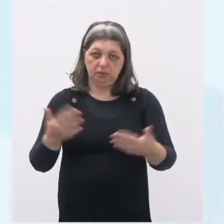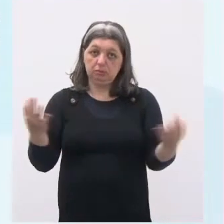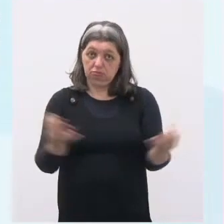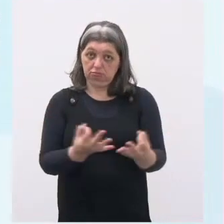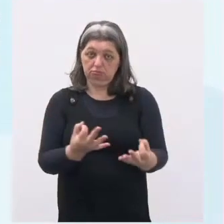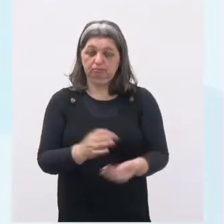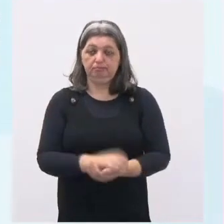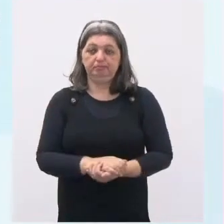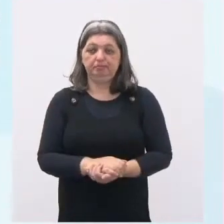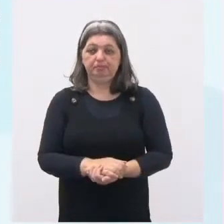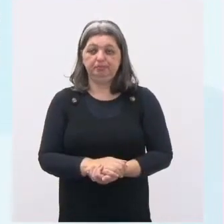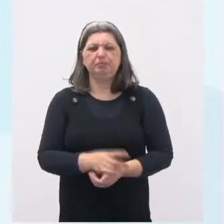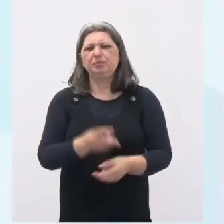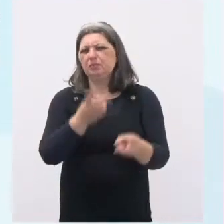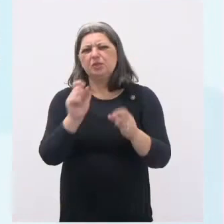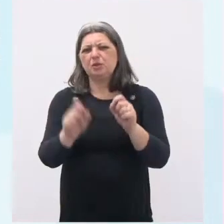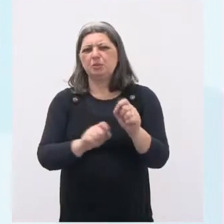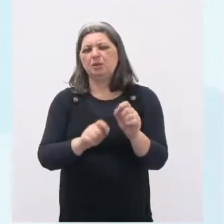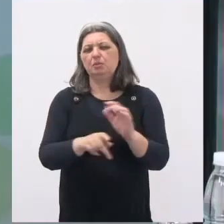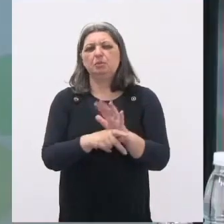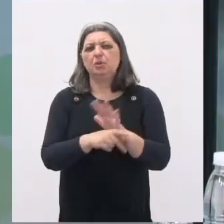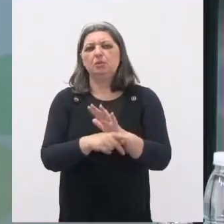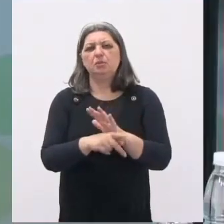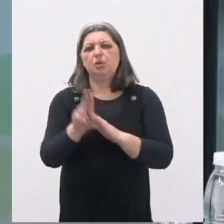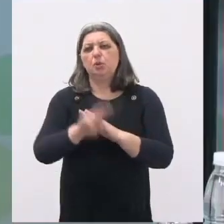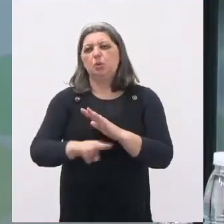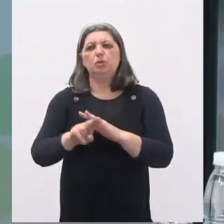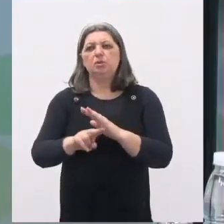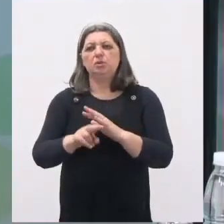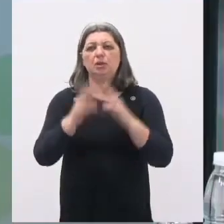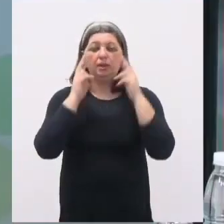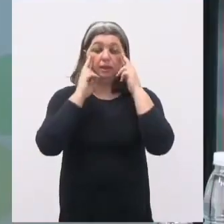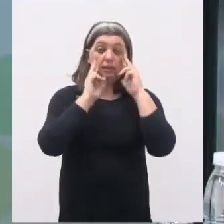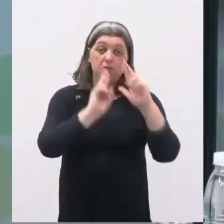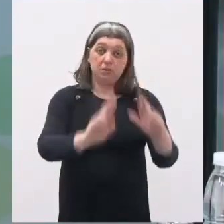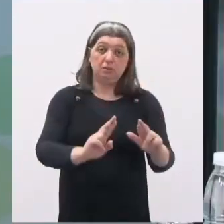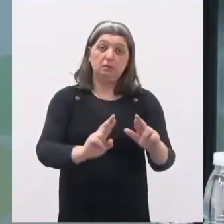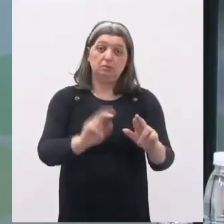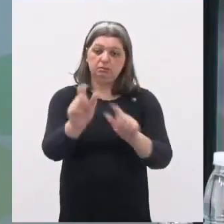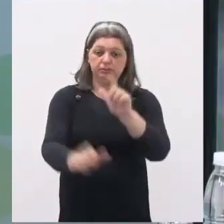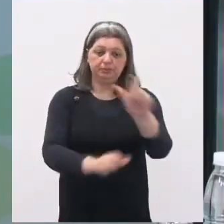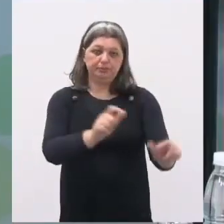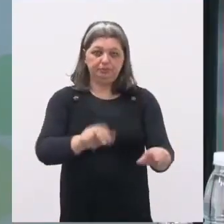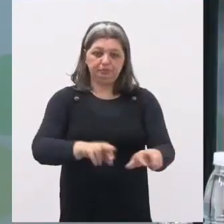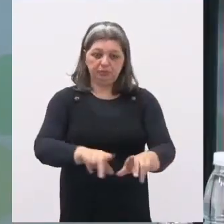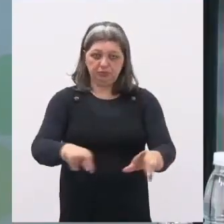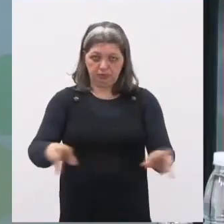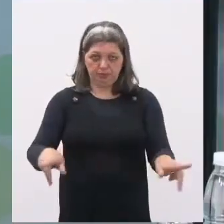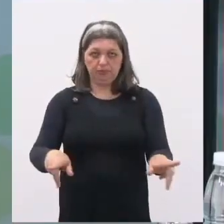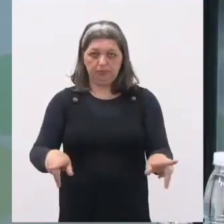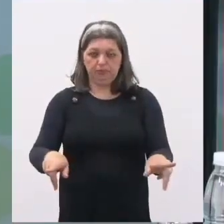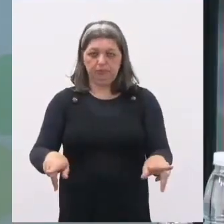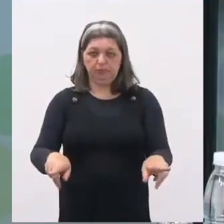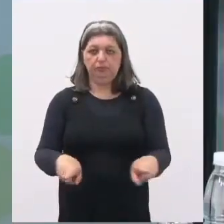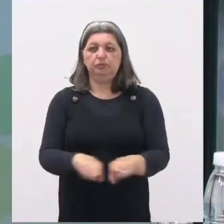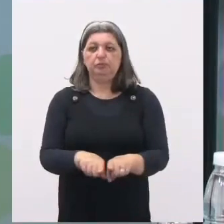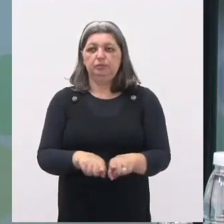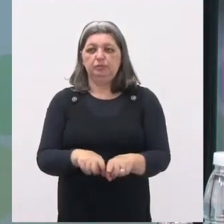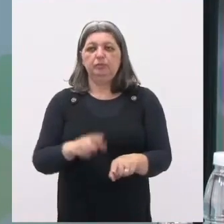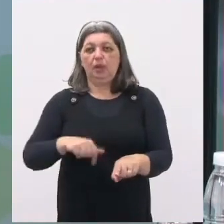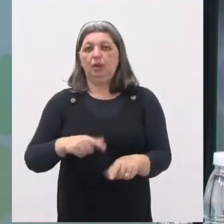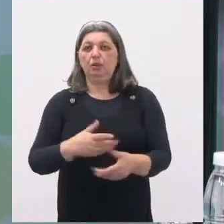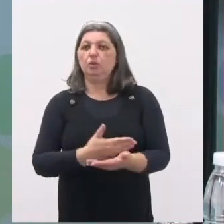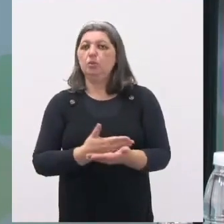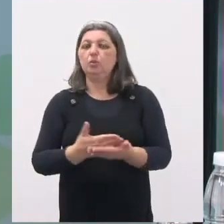Perceba que a gente está sempre falando, né, de respeitar as singularidades e as diversidades. É o princípio